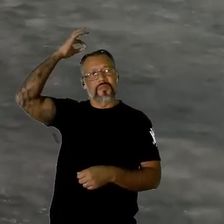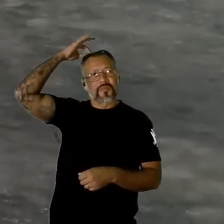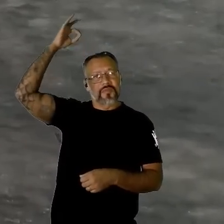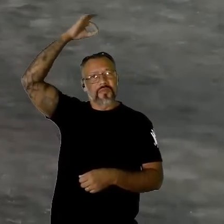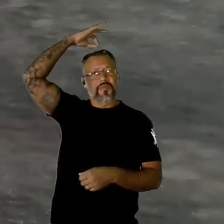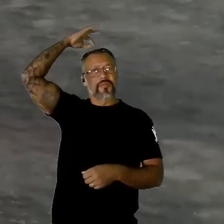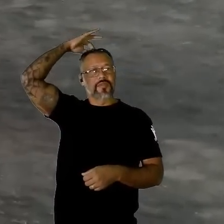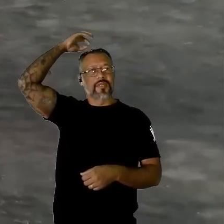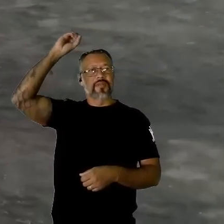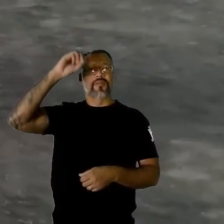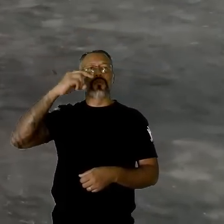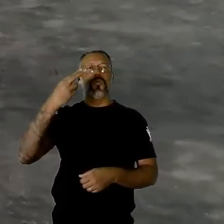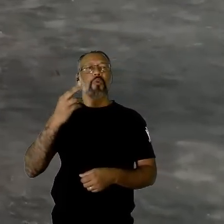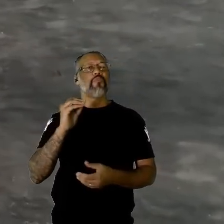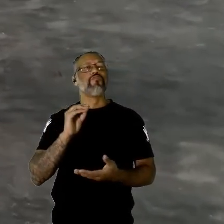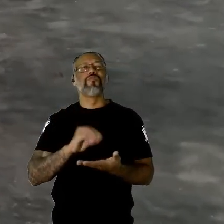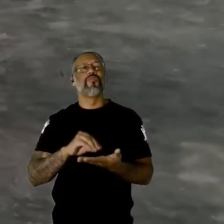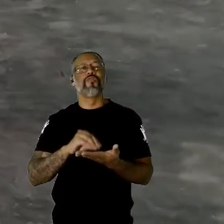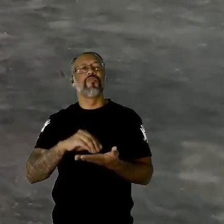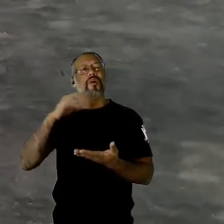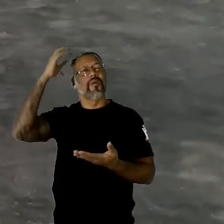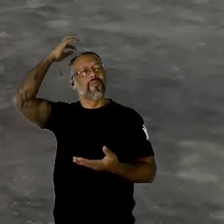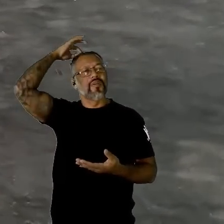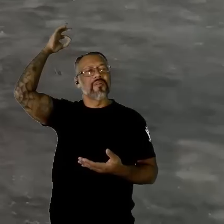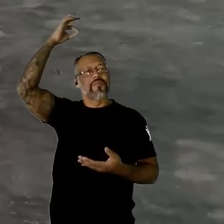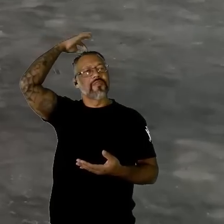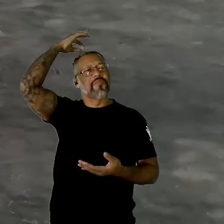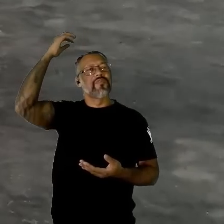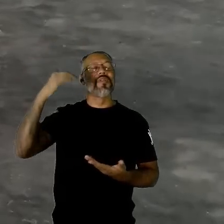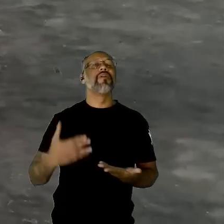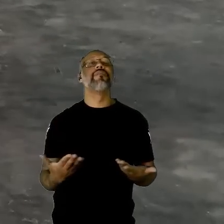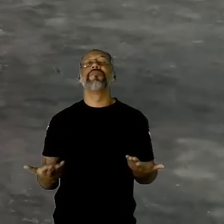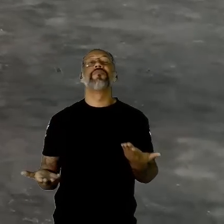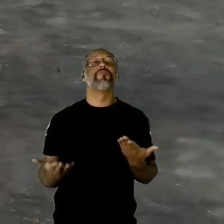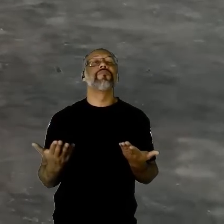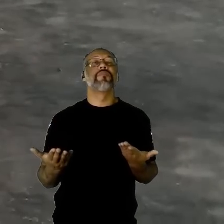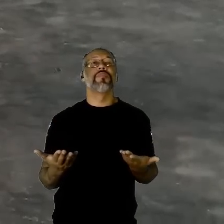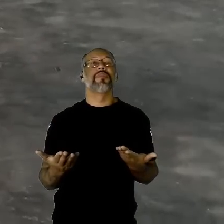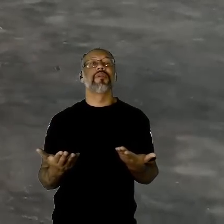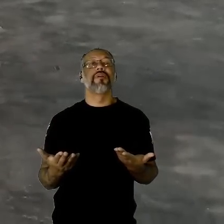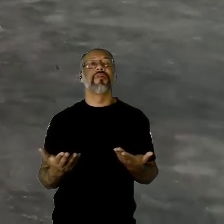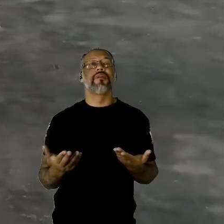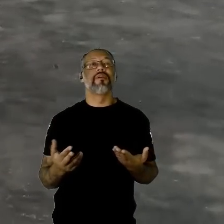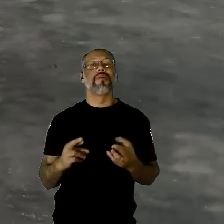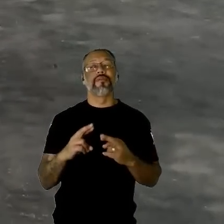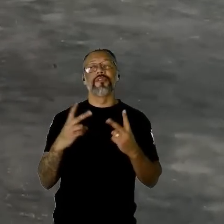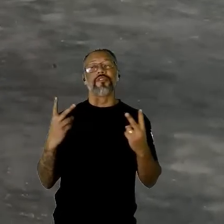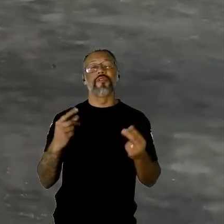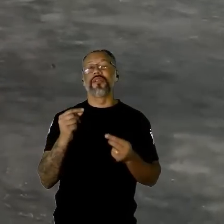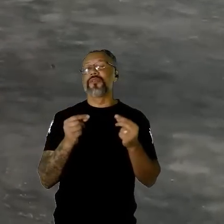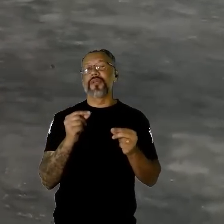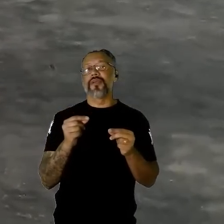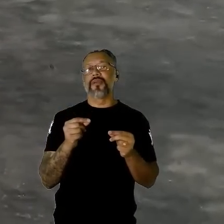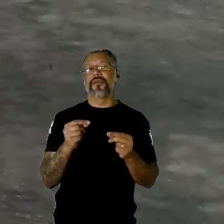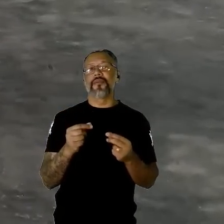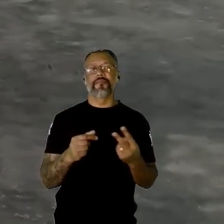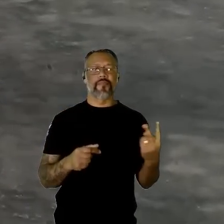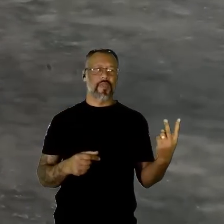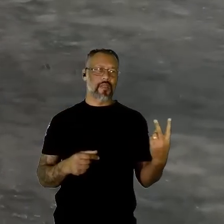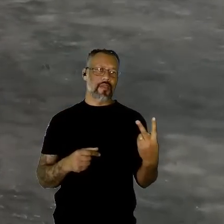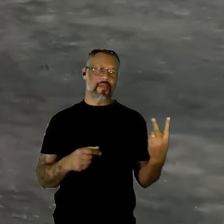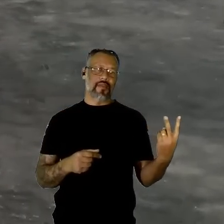nervosa ela tá cheia ou ela tá vazia sabe qual a diferença é que ambas são lata